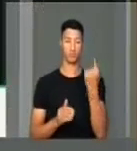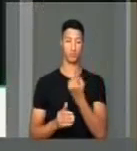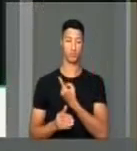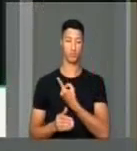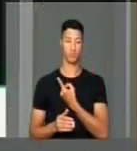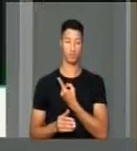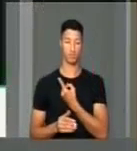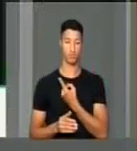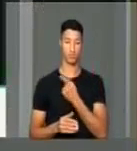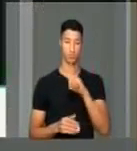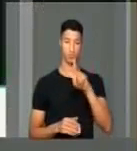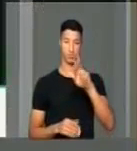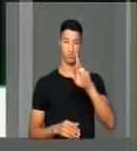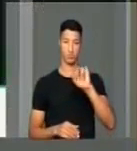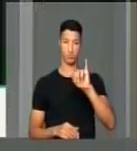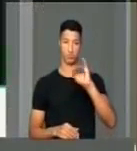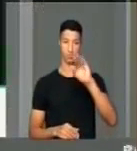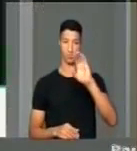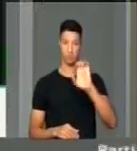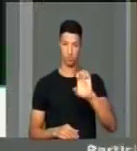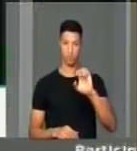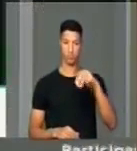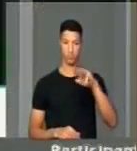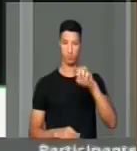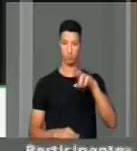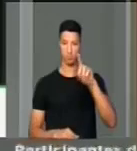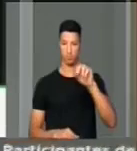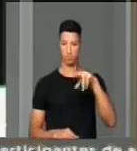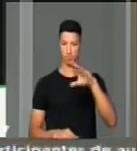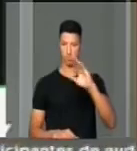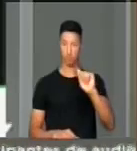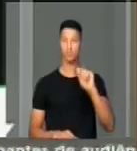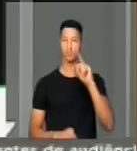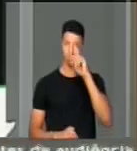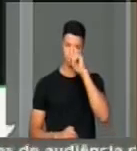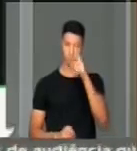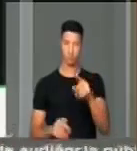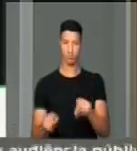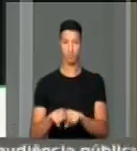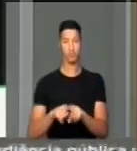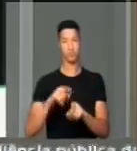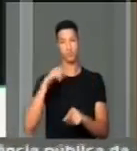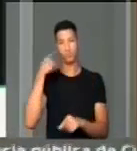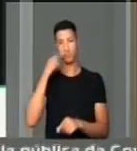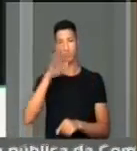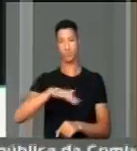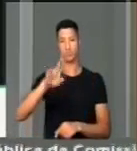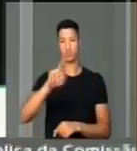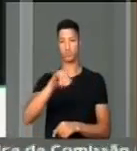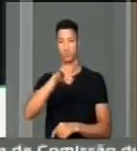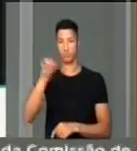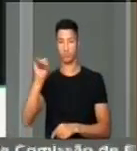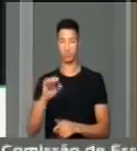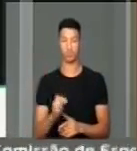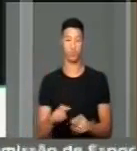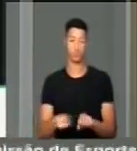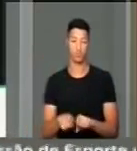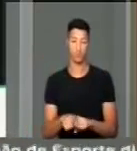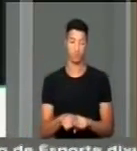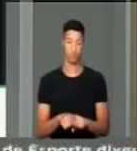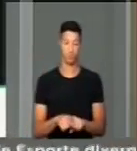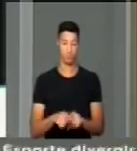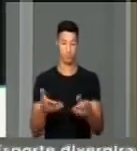nossa Grace de Mendonça, que comandará a Advocacia Geral da União.